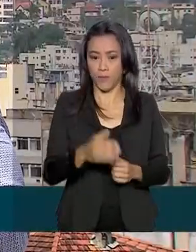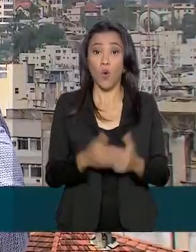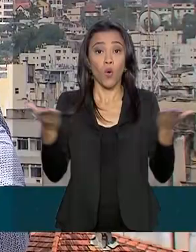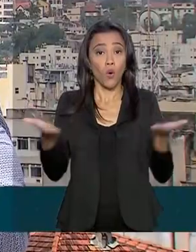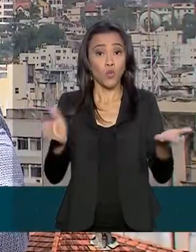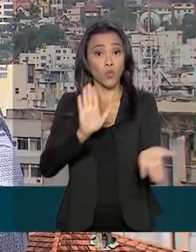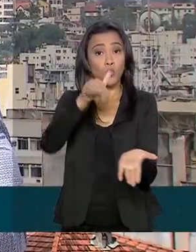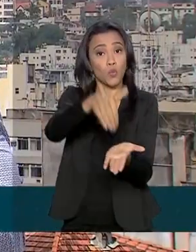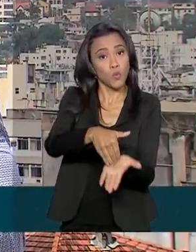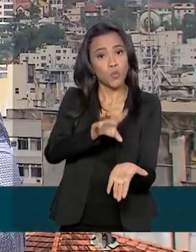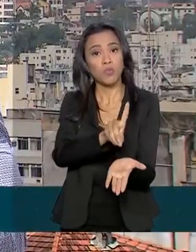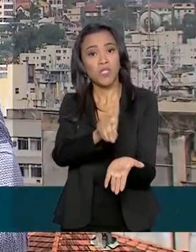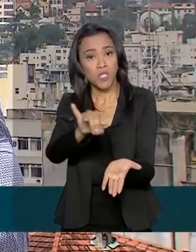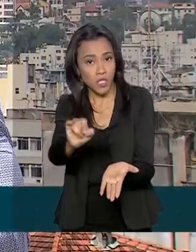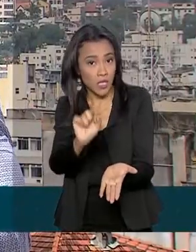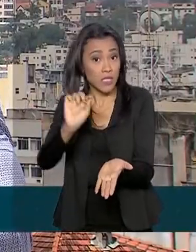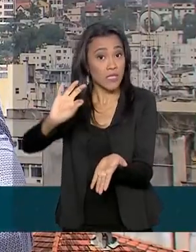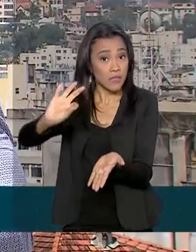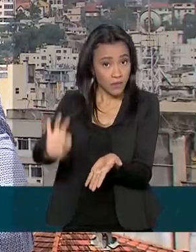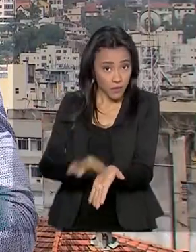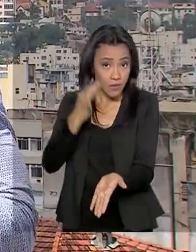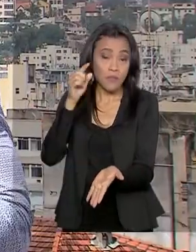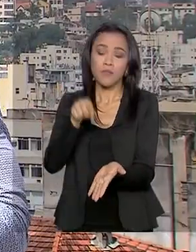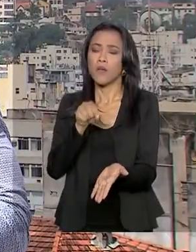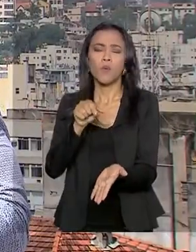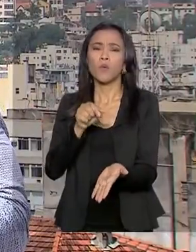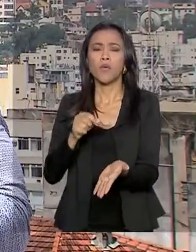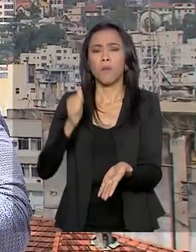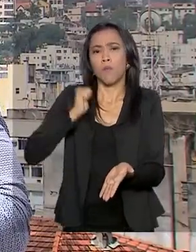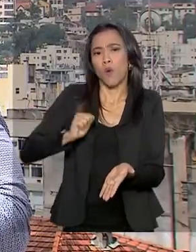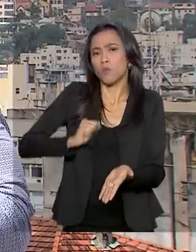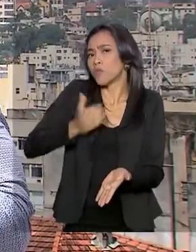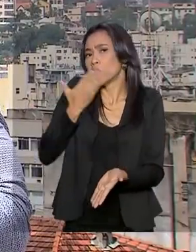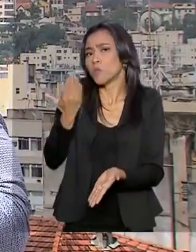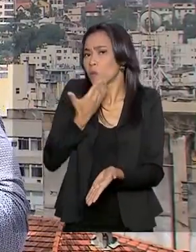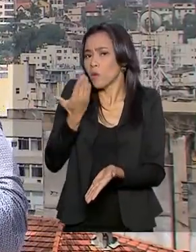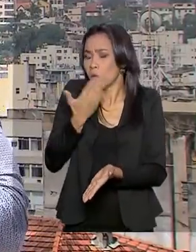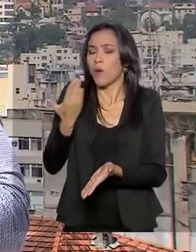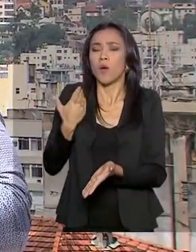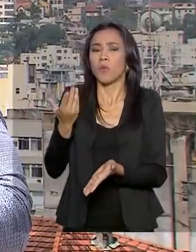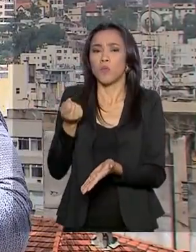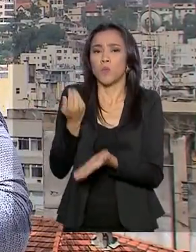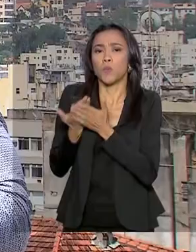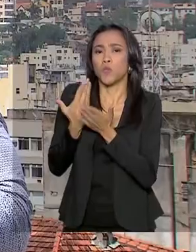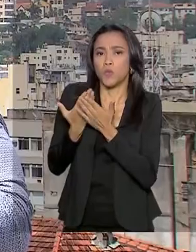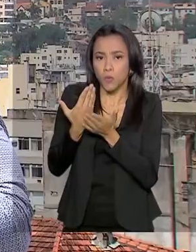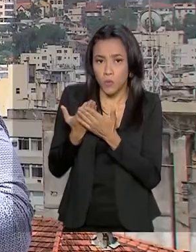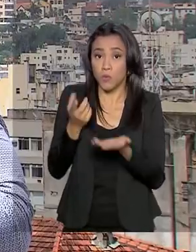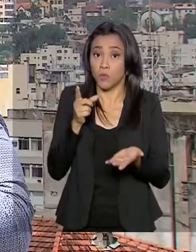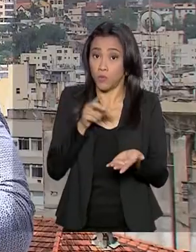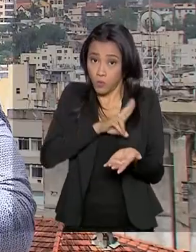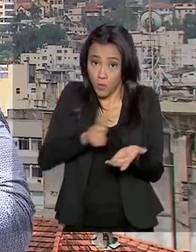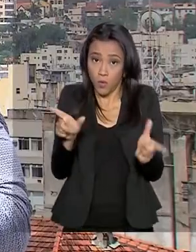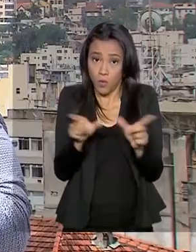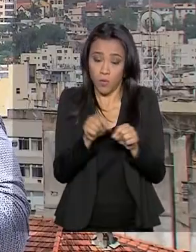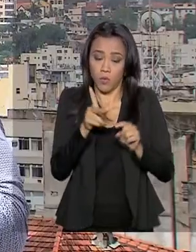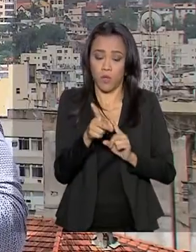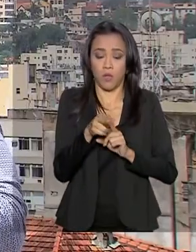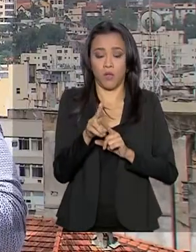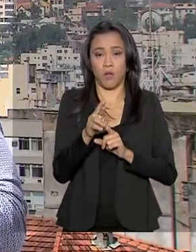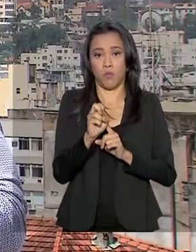o último dia para se candidatar às bolsas remanescentes do programa universidade para todos o prouni podem participar do programa